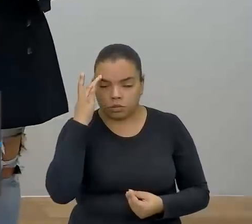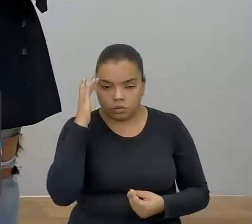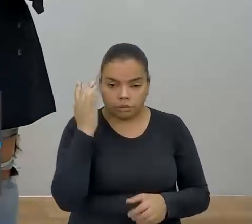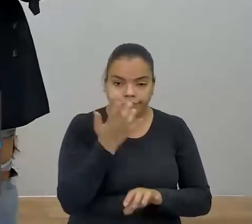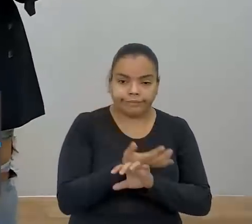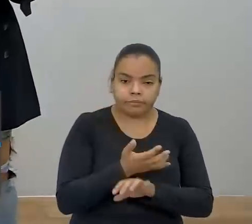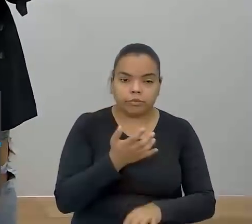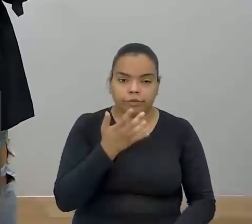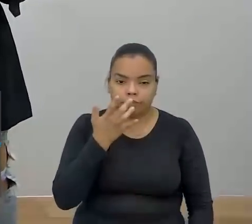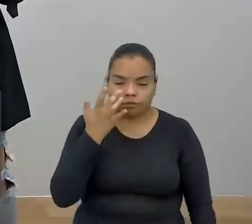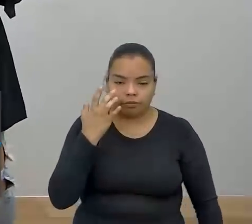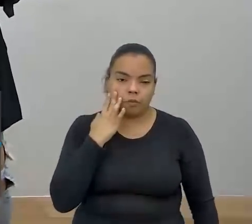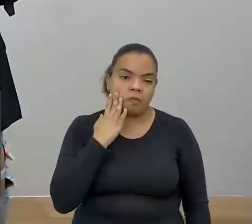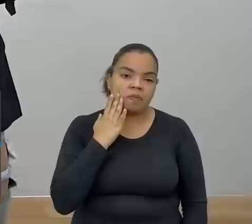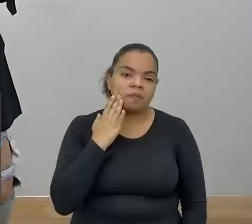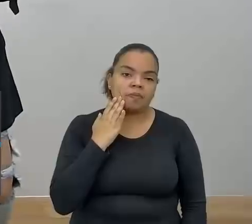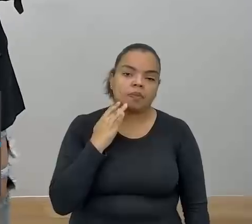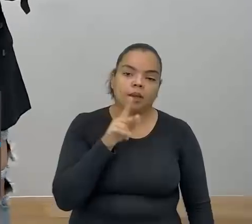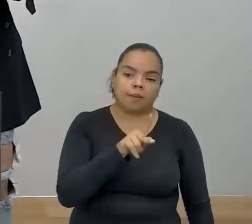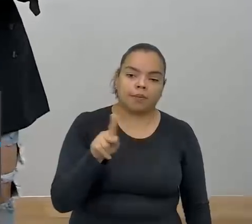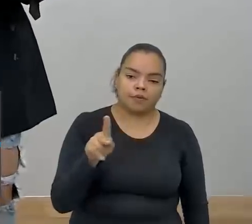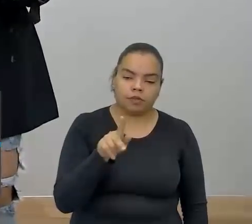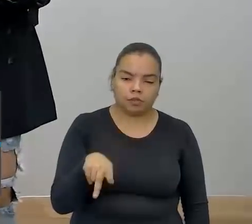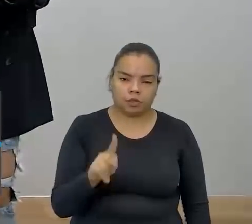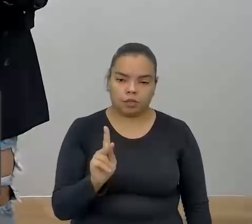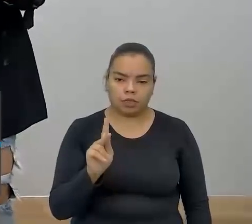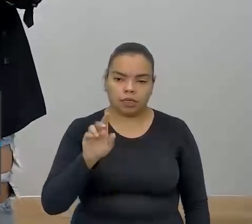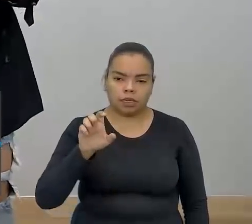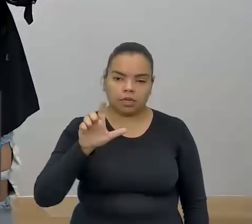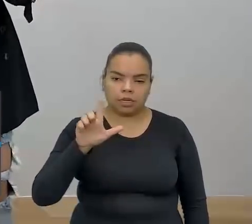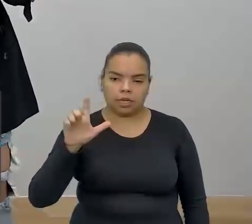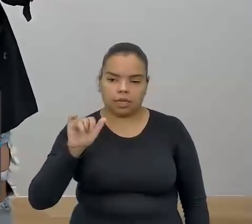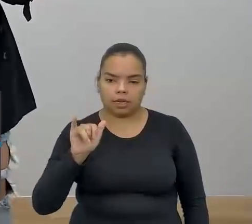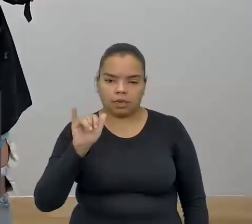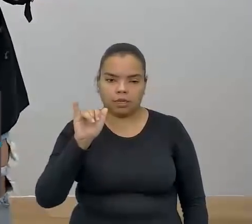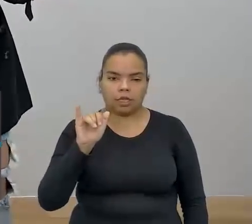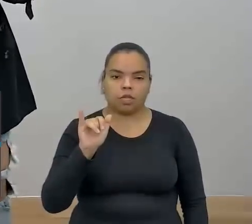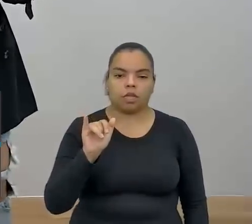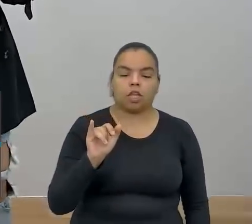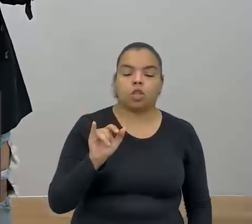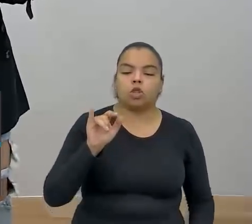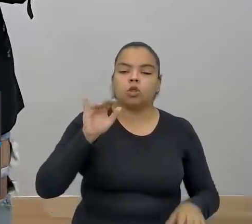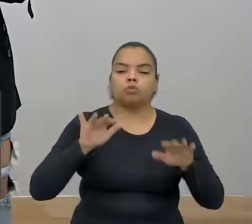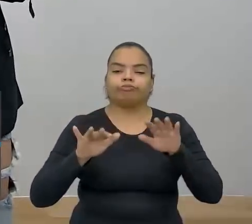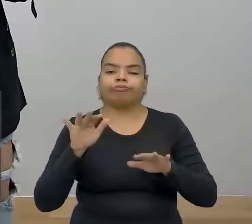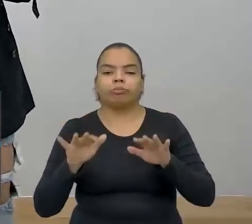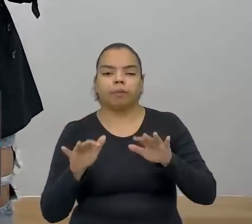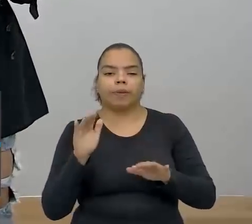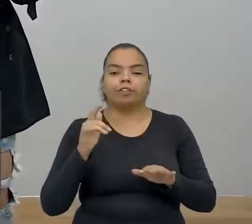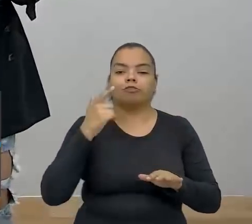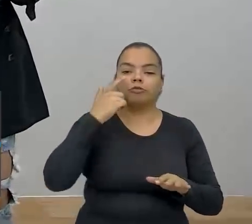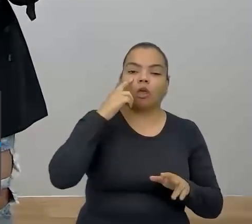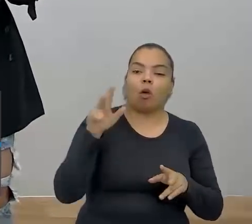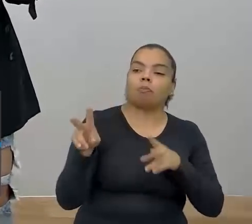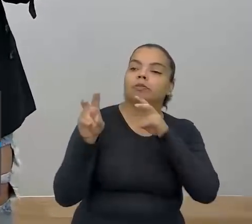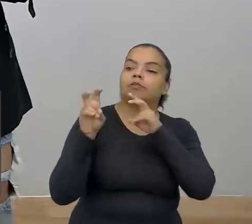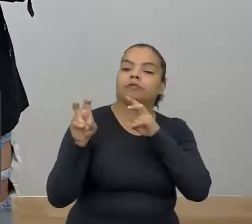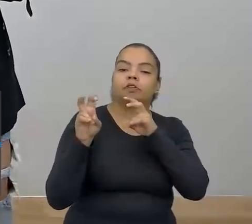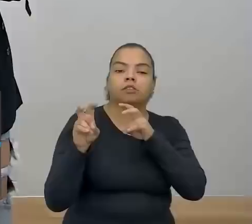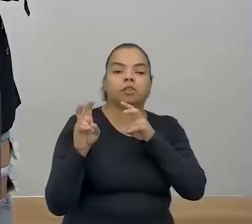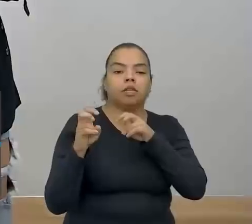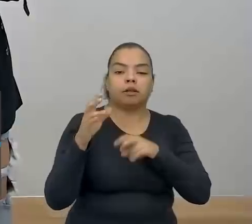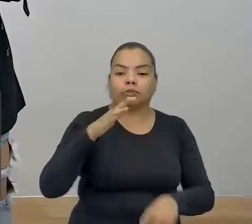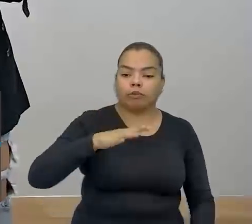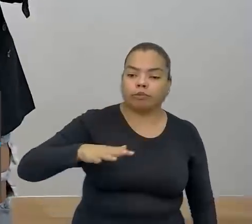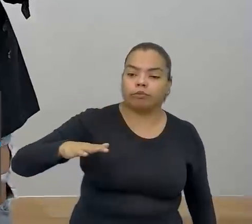crânio. A professora Kelly coloca, tudo depende do ponto de vista, do ponto do observador. Uma caveira, um